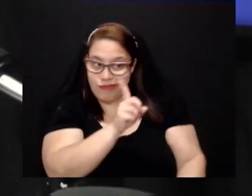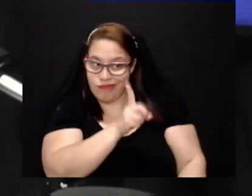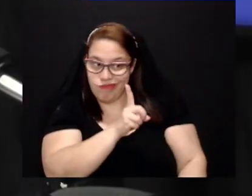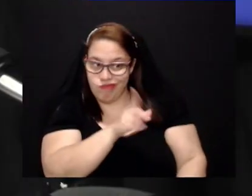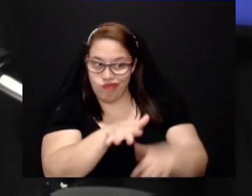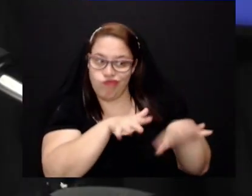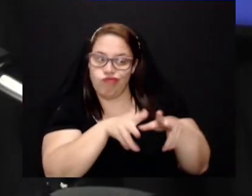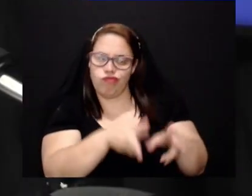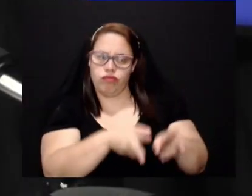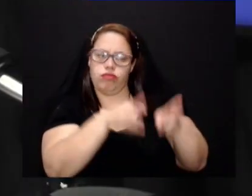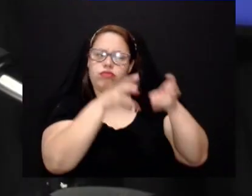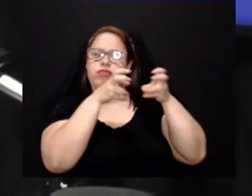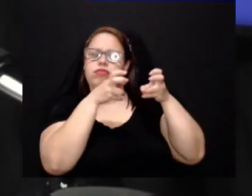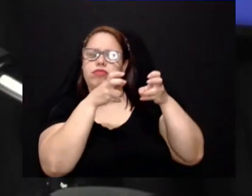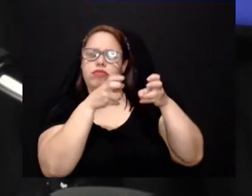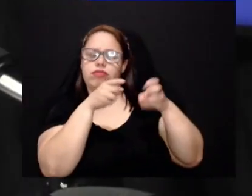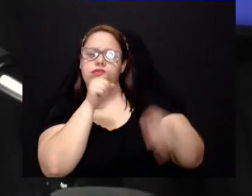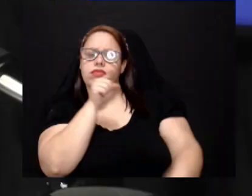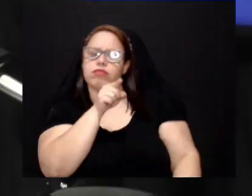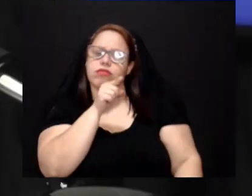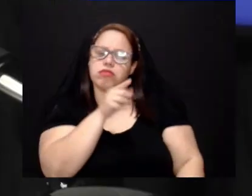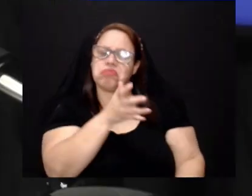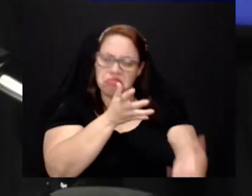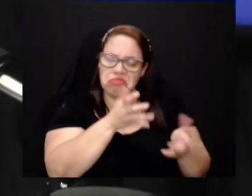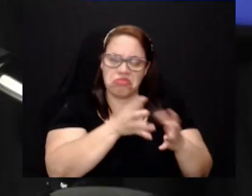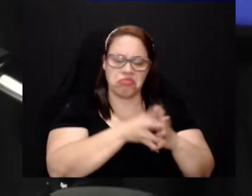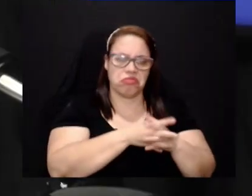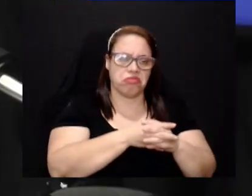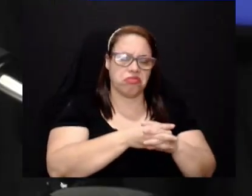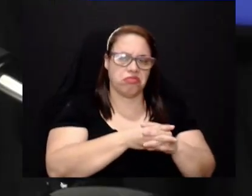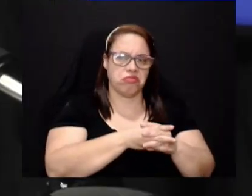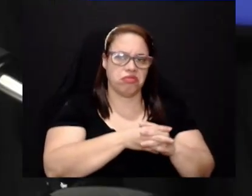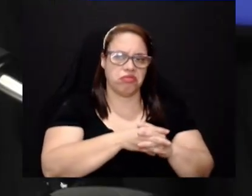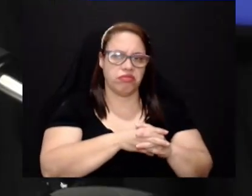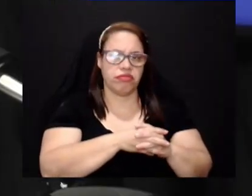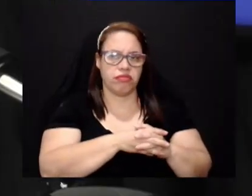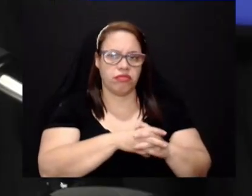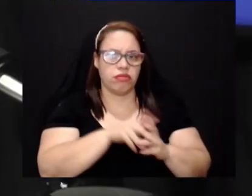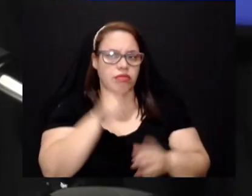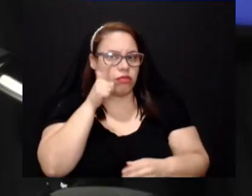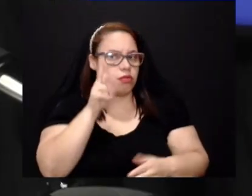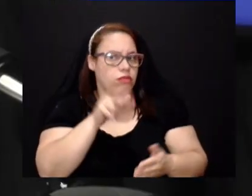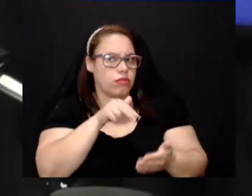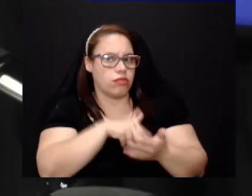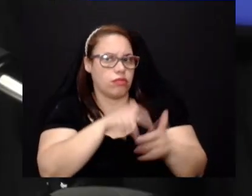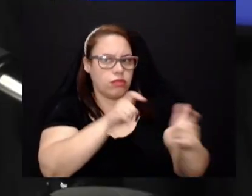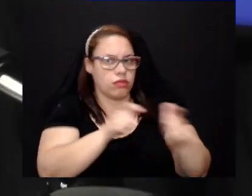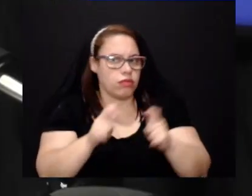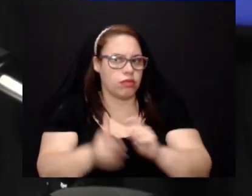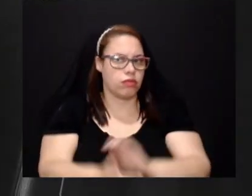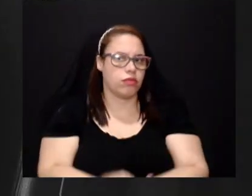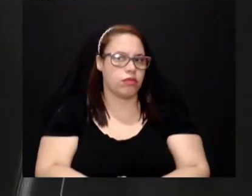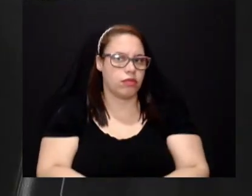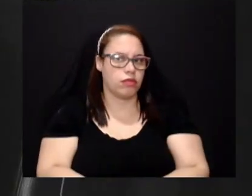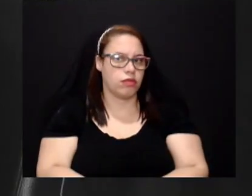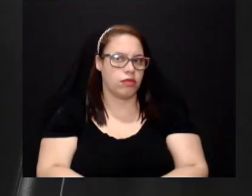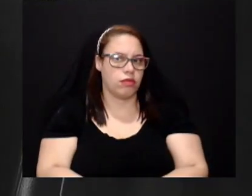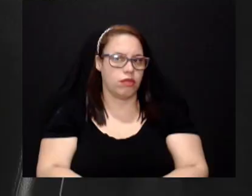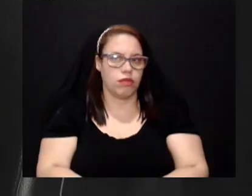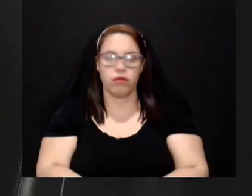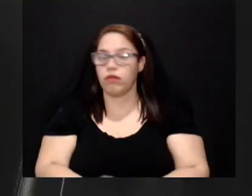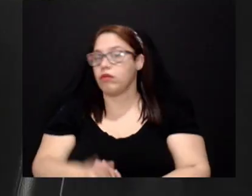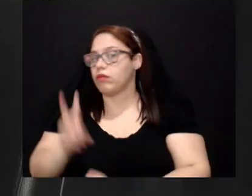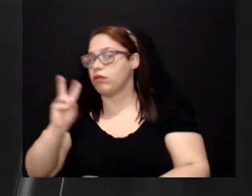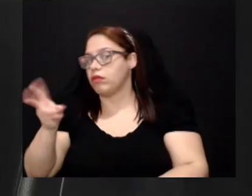percebe que você tem condições de ocupar esse espaço? Conta para nós. Eu sempre fui uma pessoa